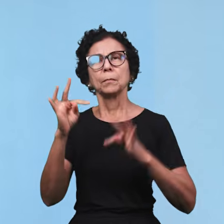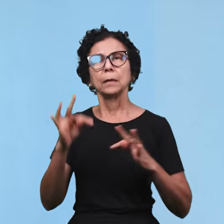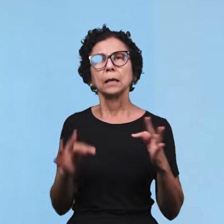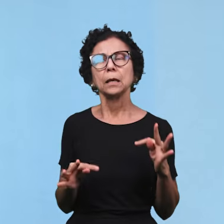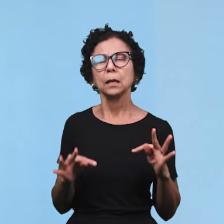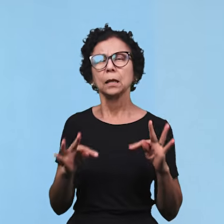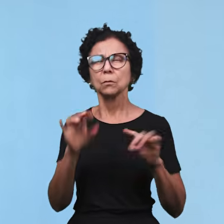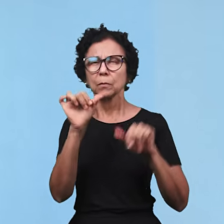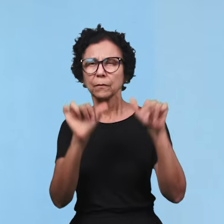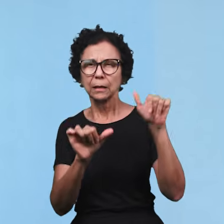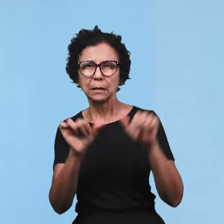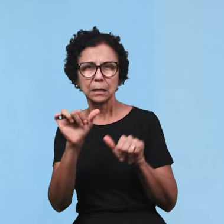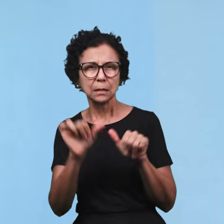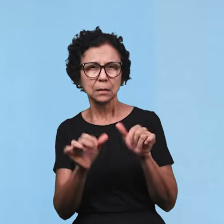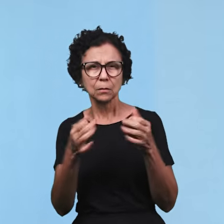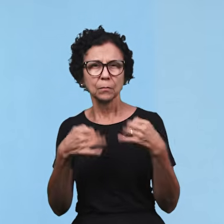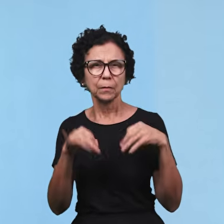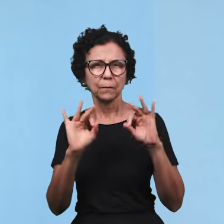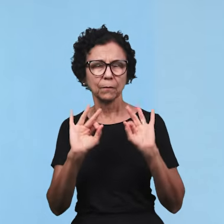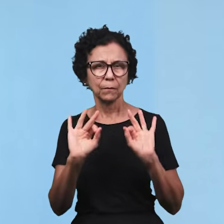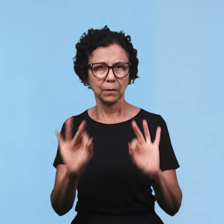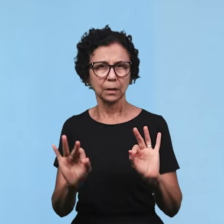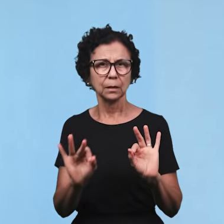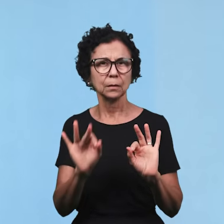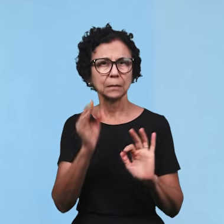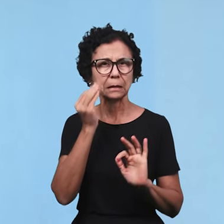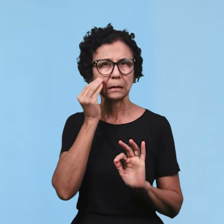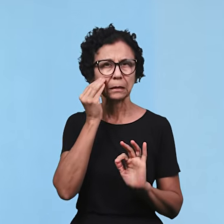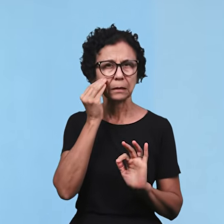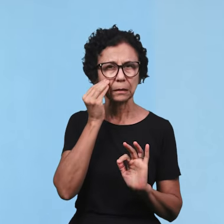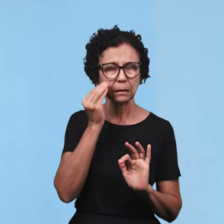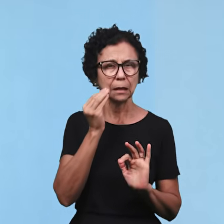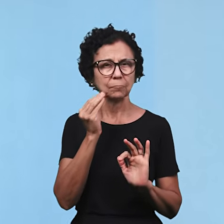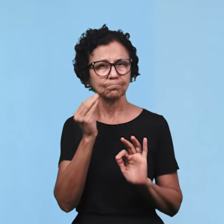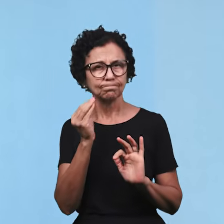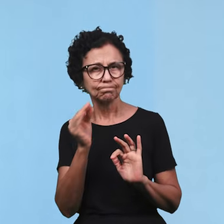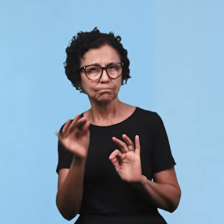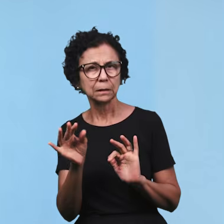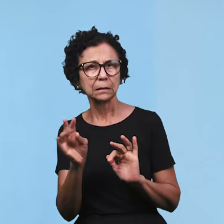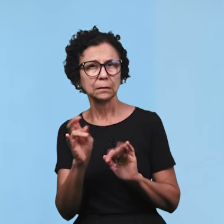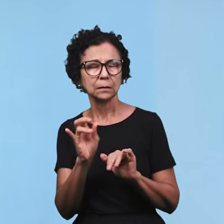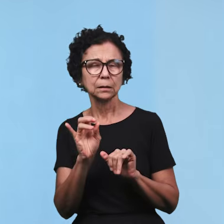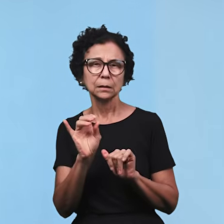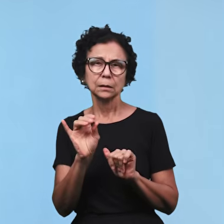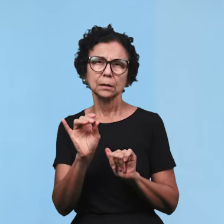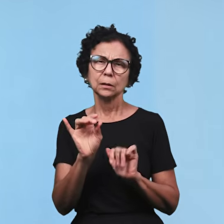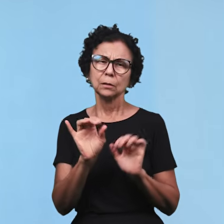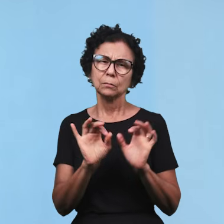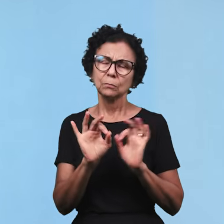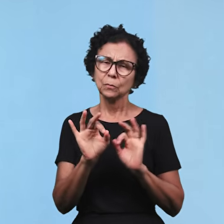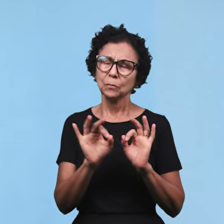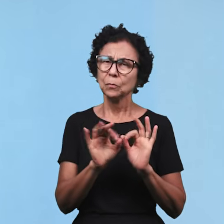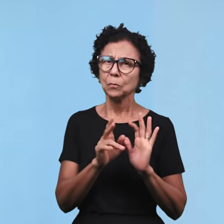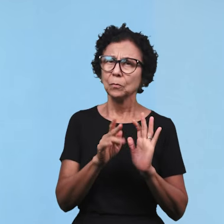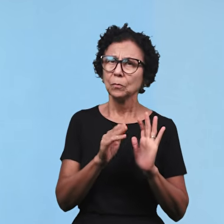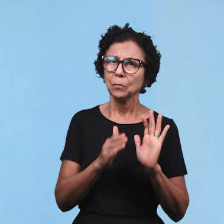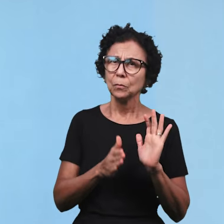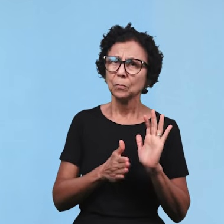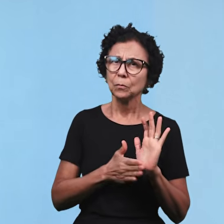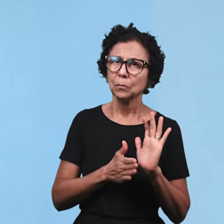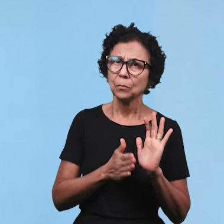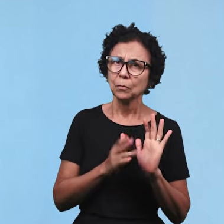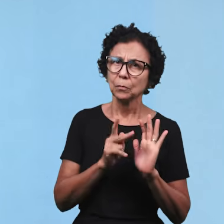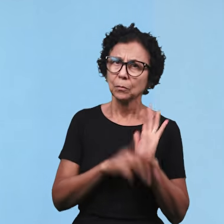uma análise completa do seu caso para tentar traçar o melhor diagnóstico possível, porque nem toda queda de cabelo